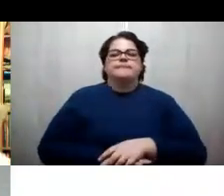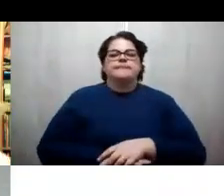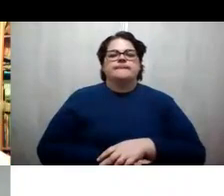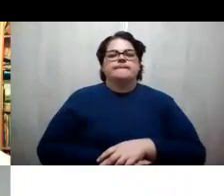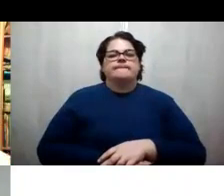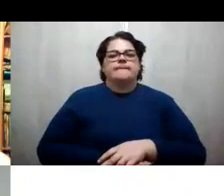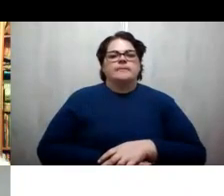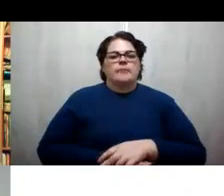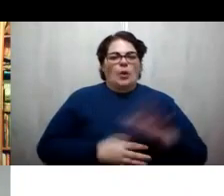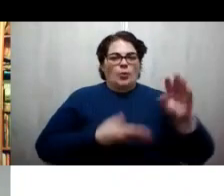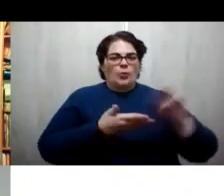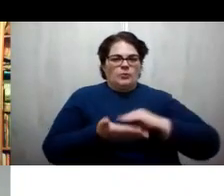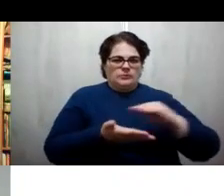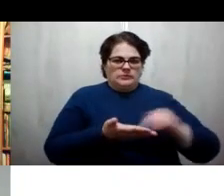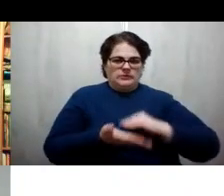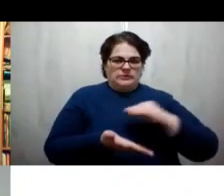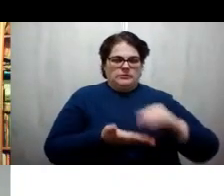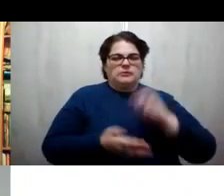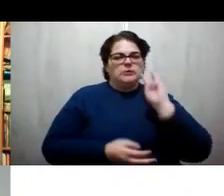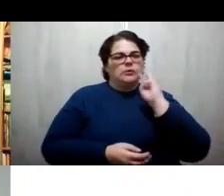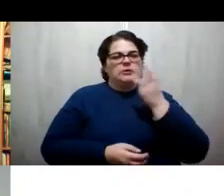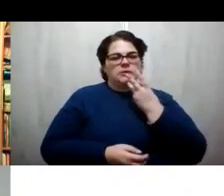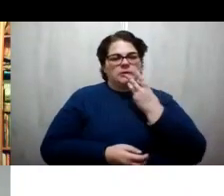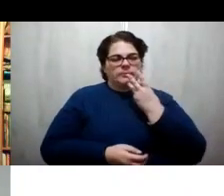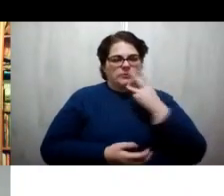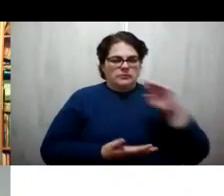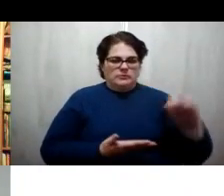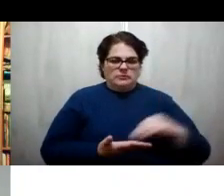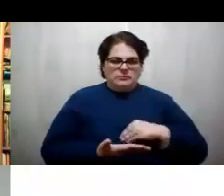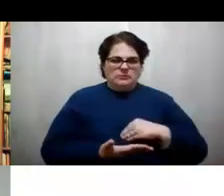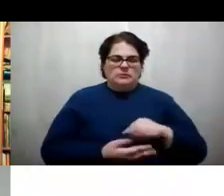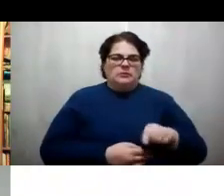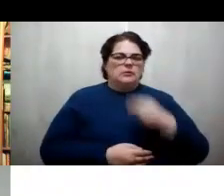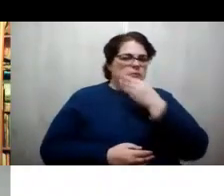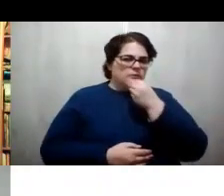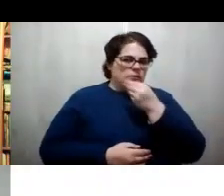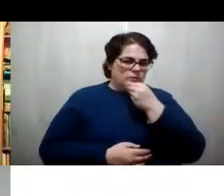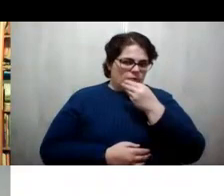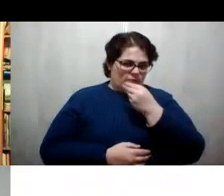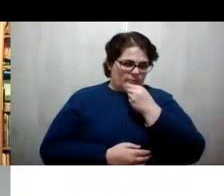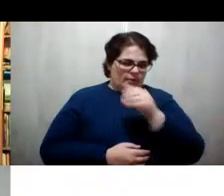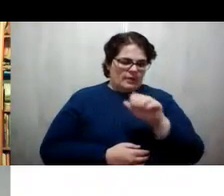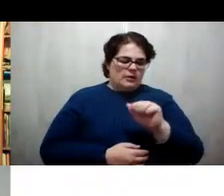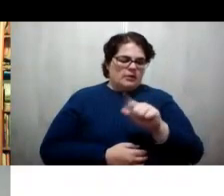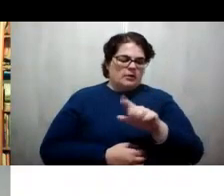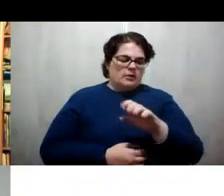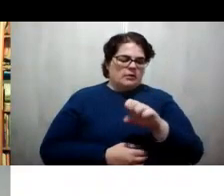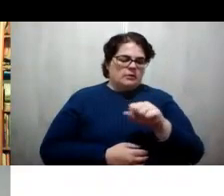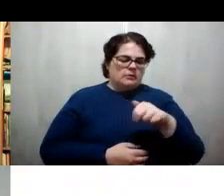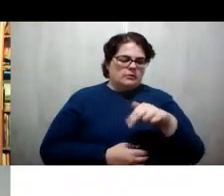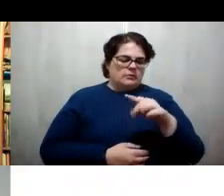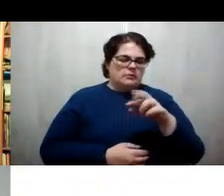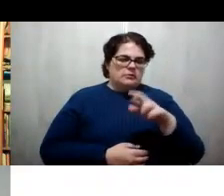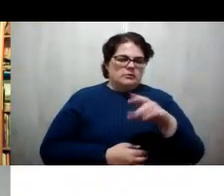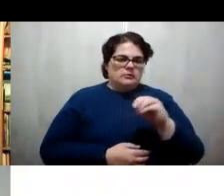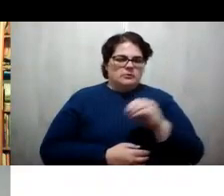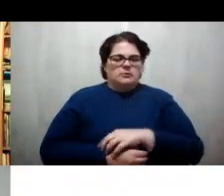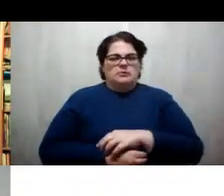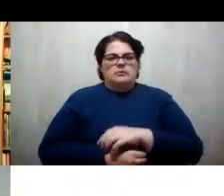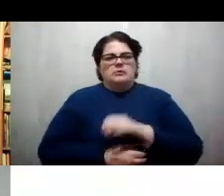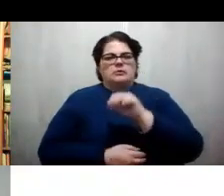pelo WhatsApp para corrigir a minha informação. Era o rapaz, o Alessandro, é do da Acadêmicos